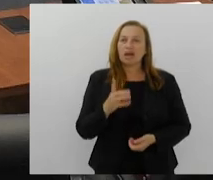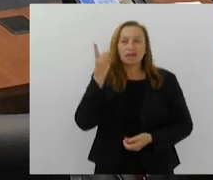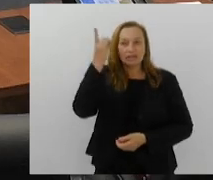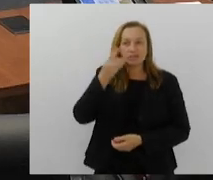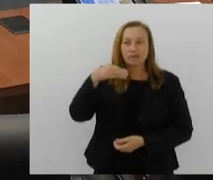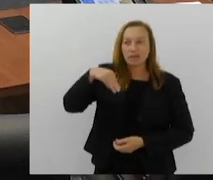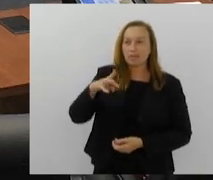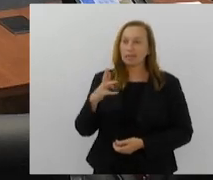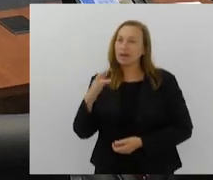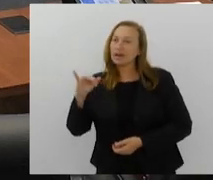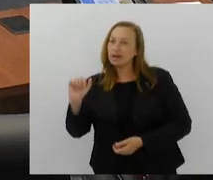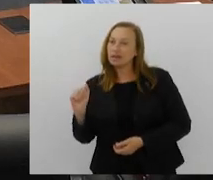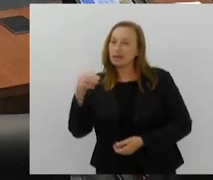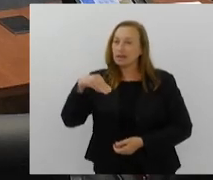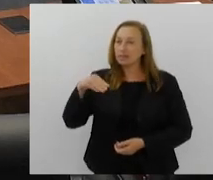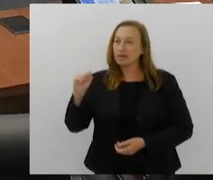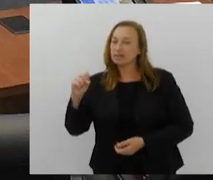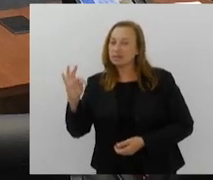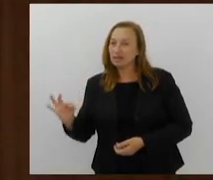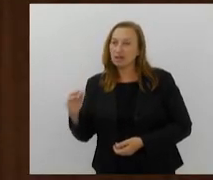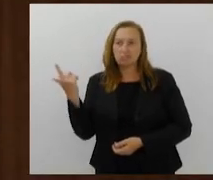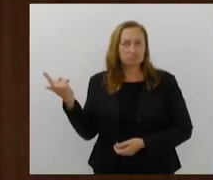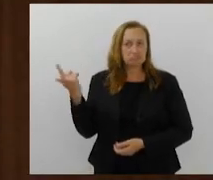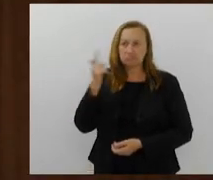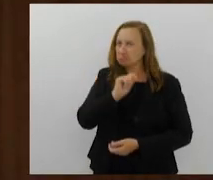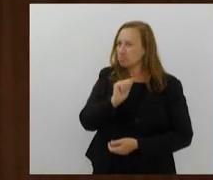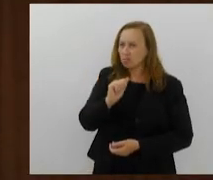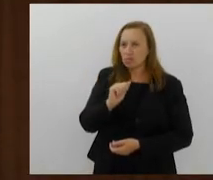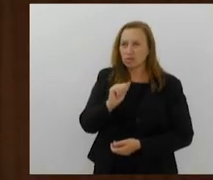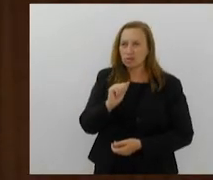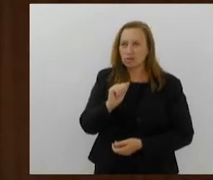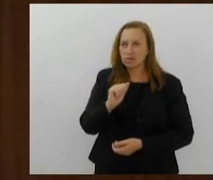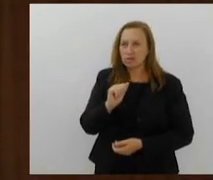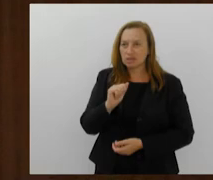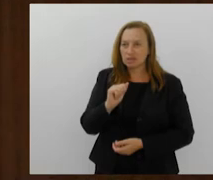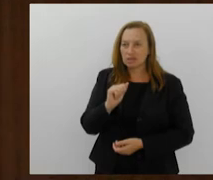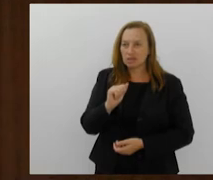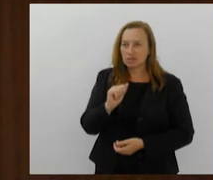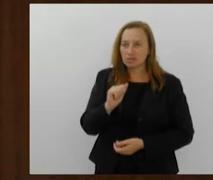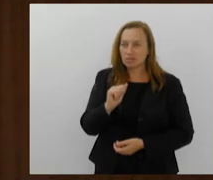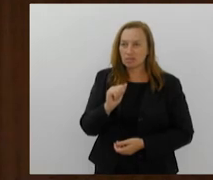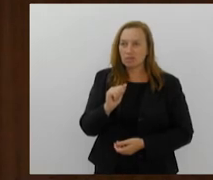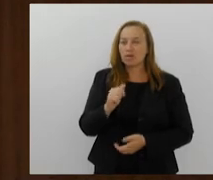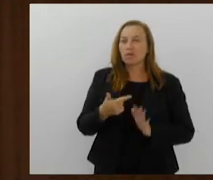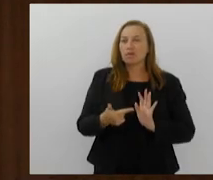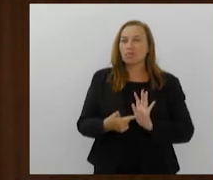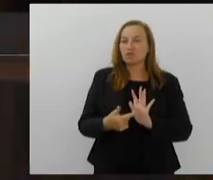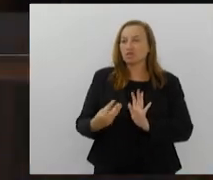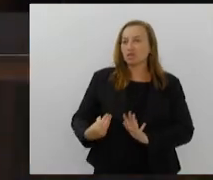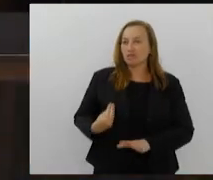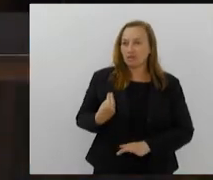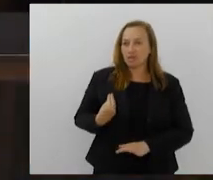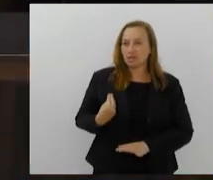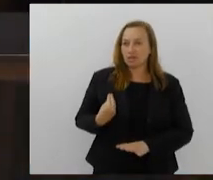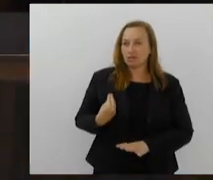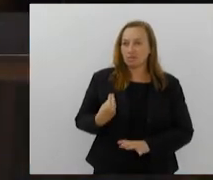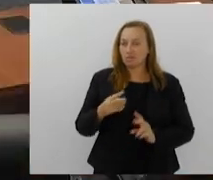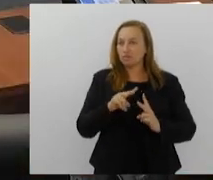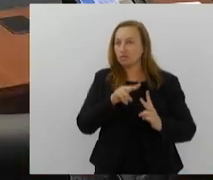MST diz que ela não está conseguindo marcar a presença dela. Então, no ela, virtual, ela está...